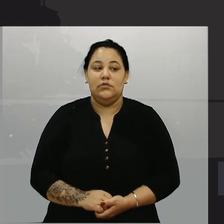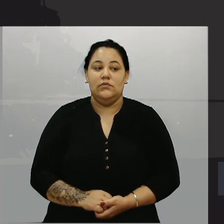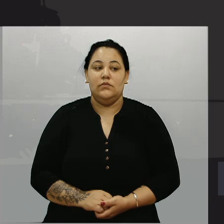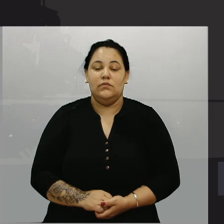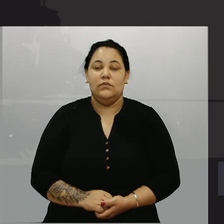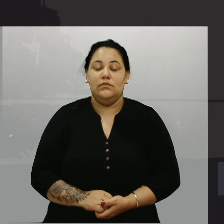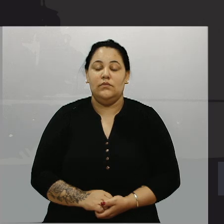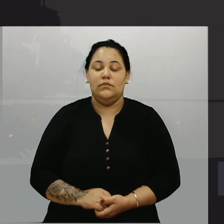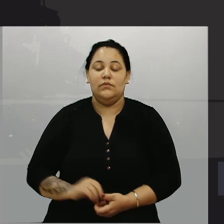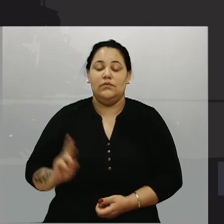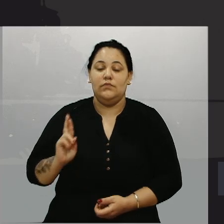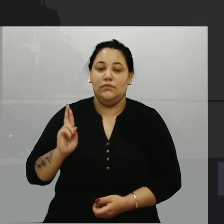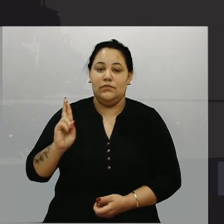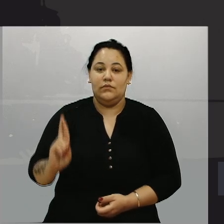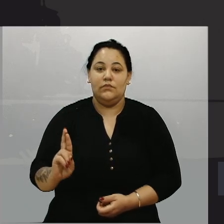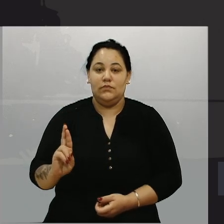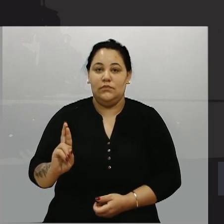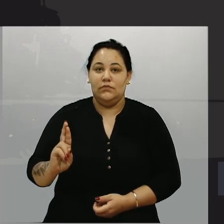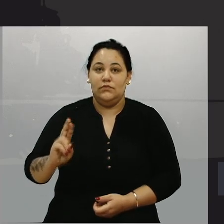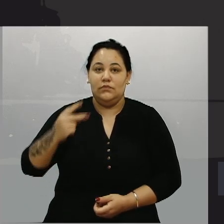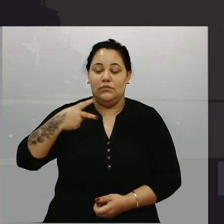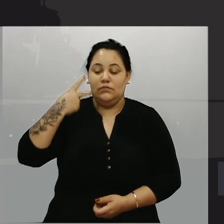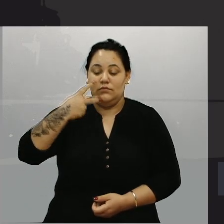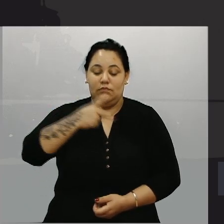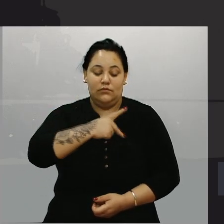Em representação, vereadora presidente